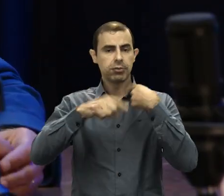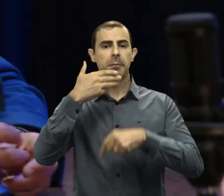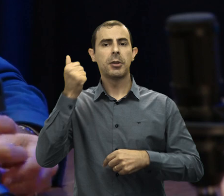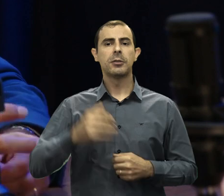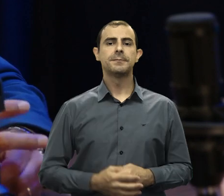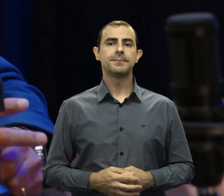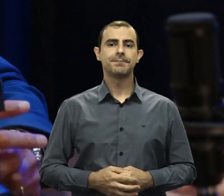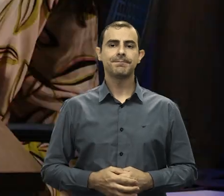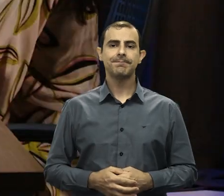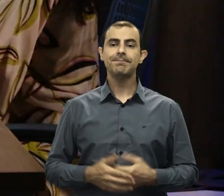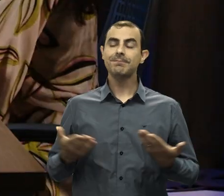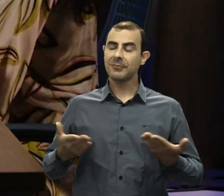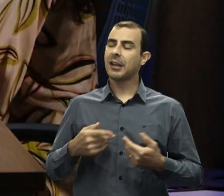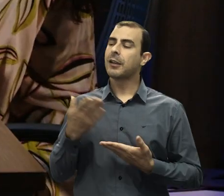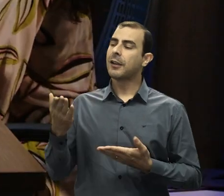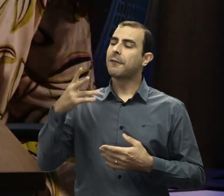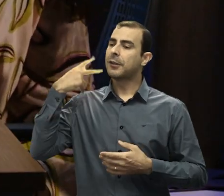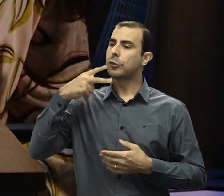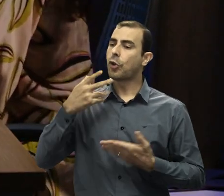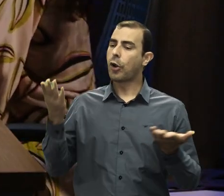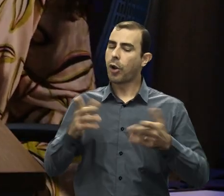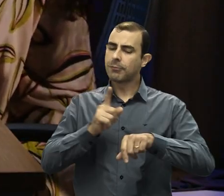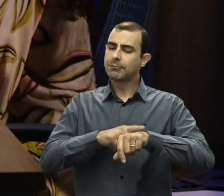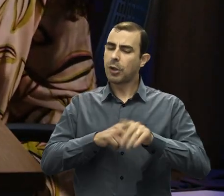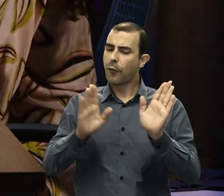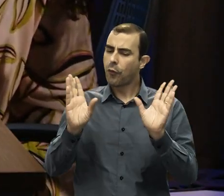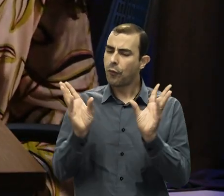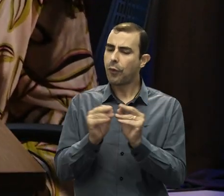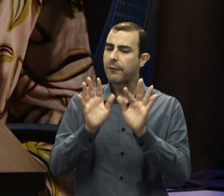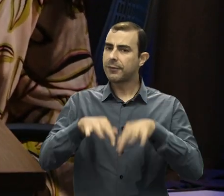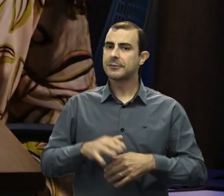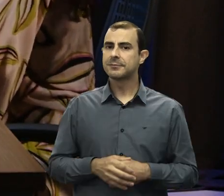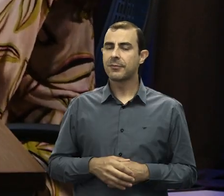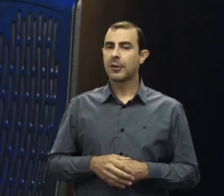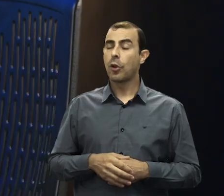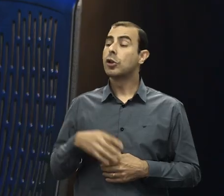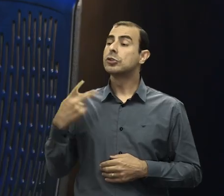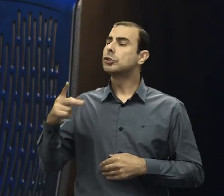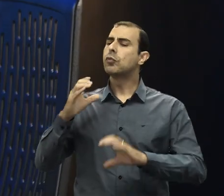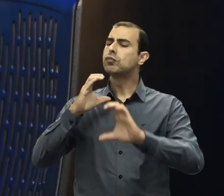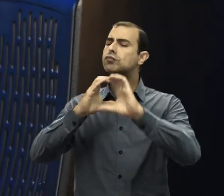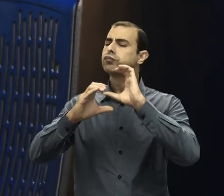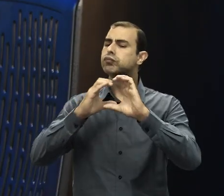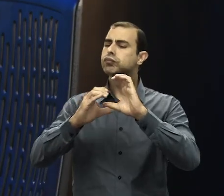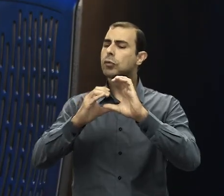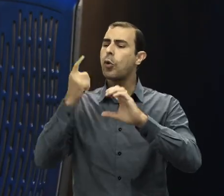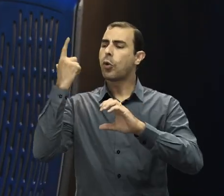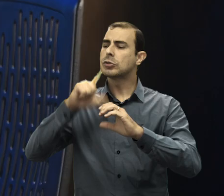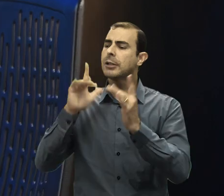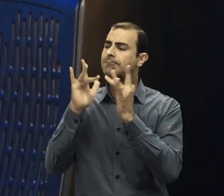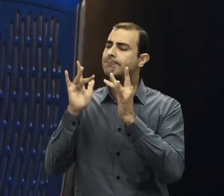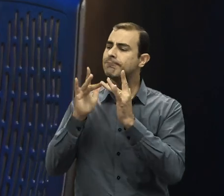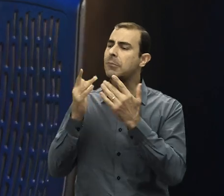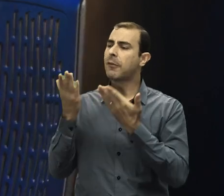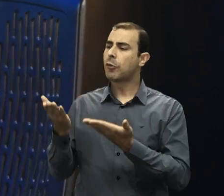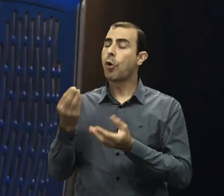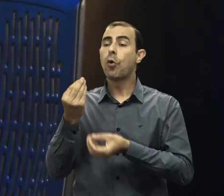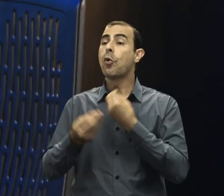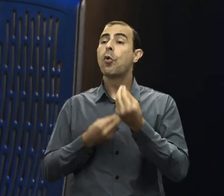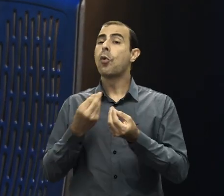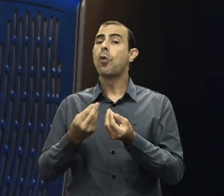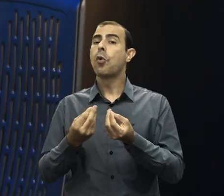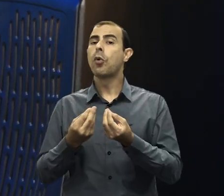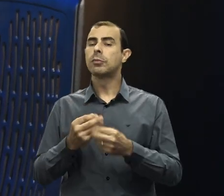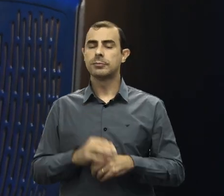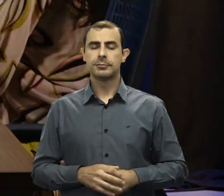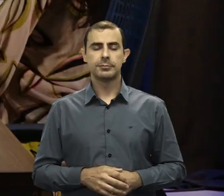eficiente. Vereador, para a gente encerrar aqui o nosso bate-papo, quais são os canais de comunicação que a população pode